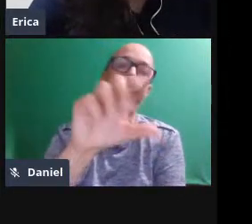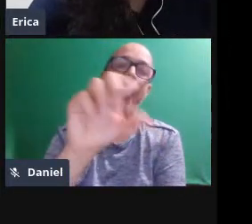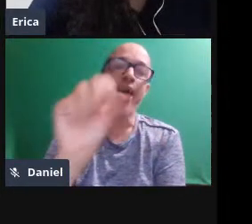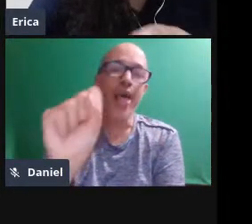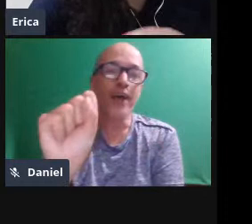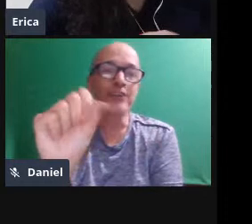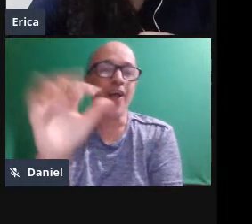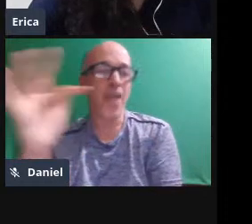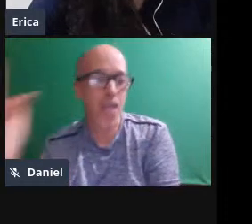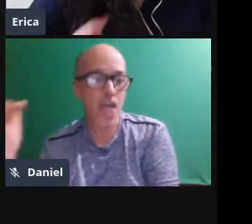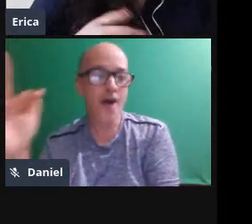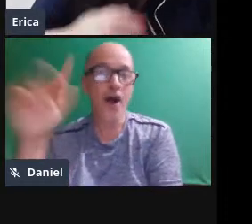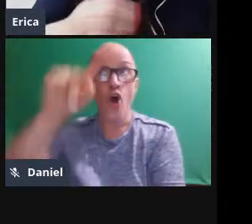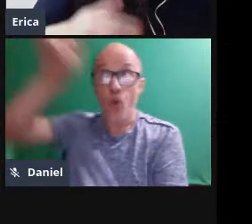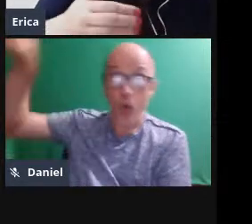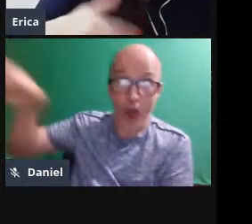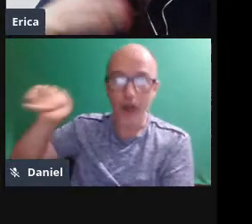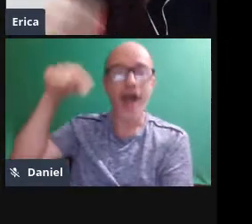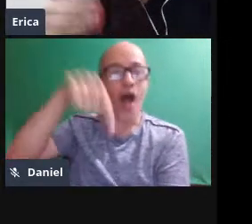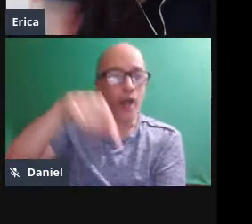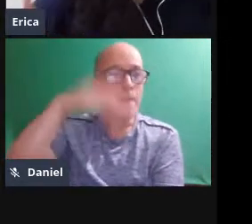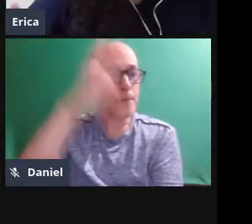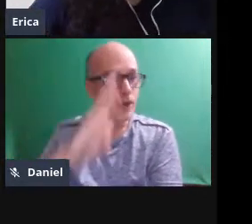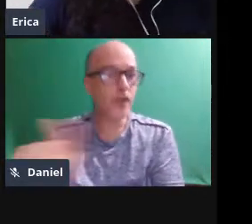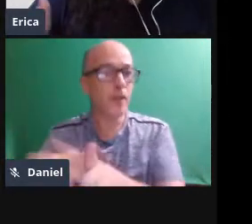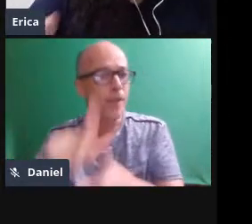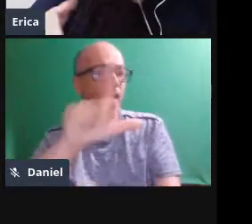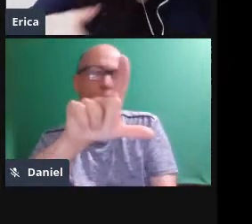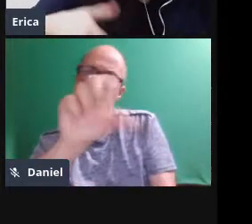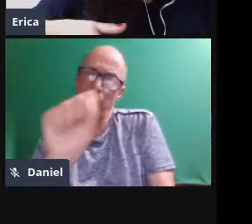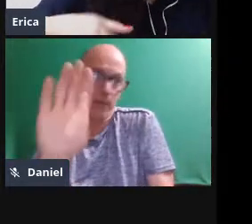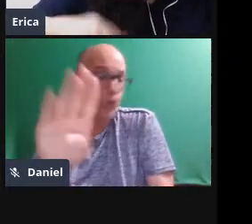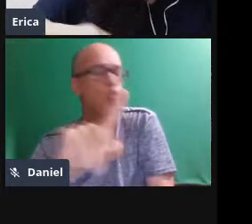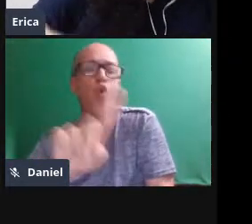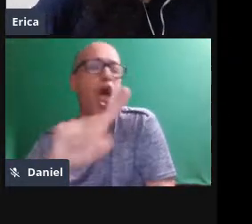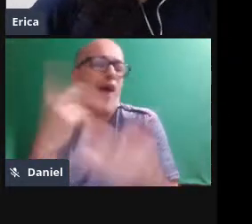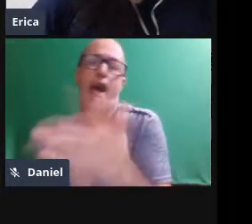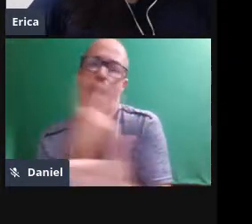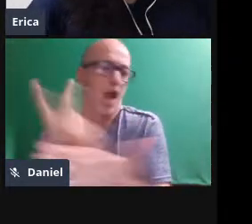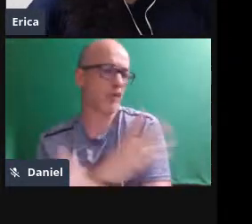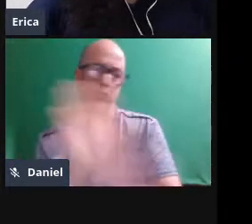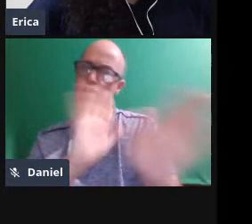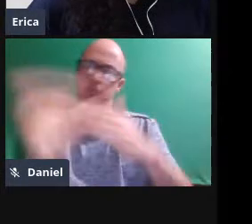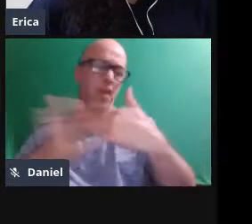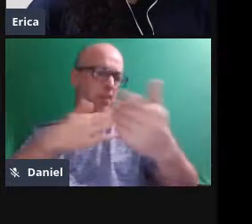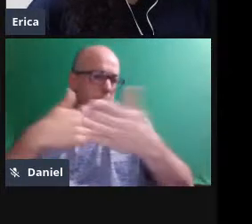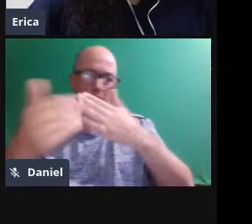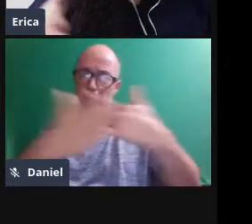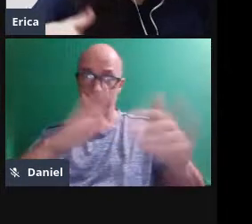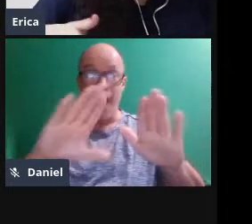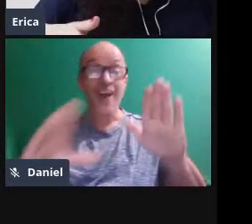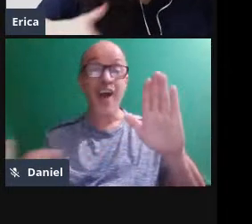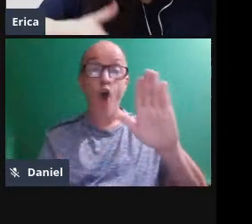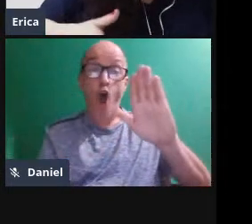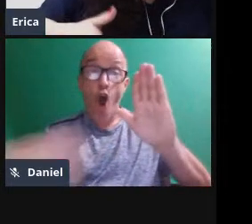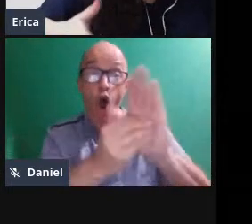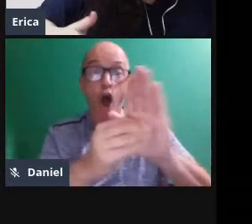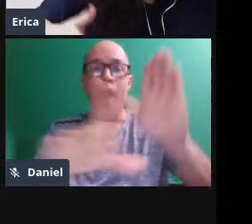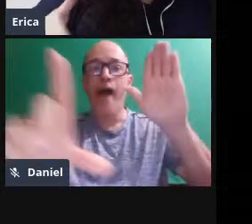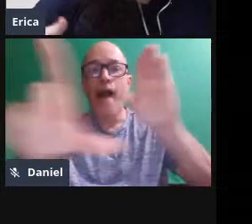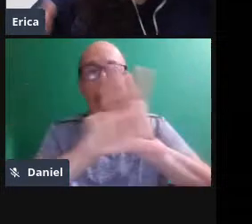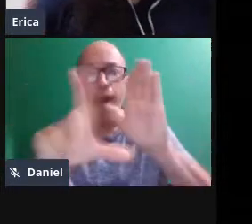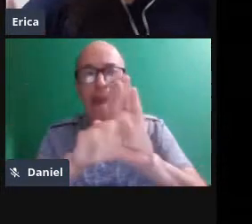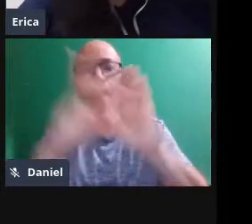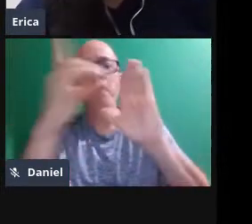surda, que trouxe que em outros países tem LSI, ASL, e no Brasil nós